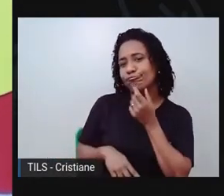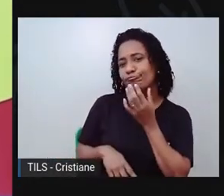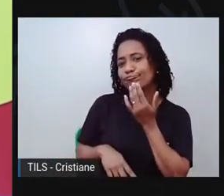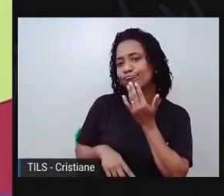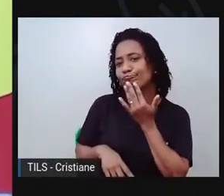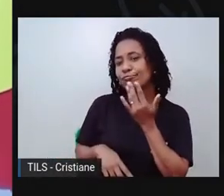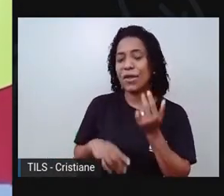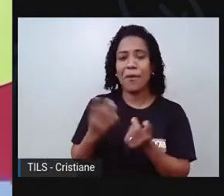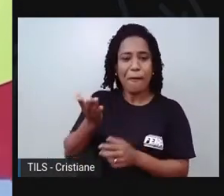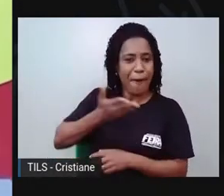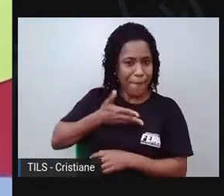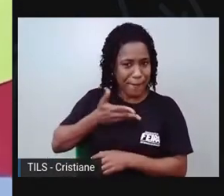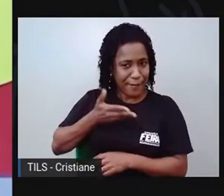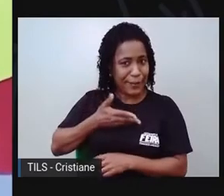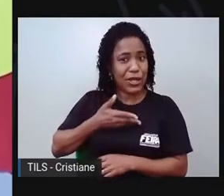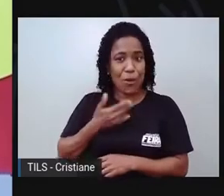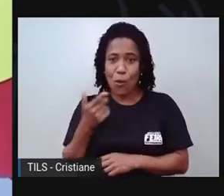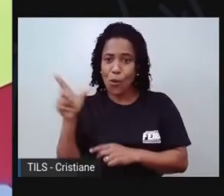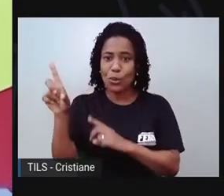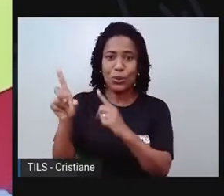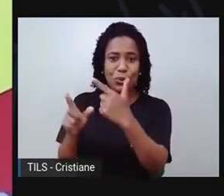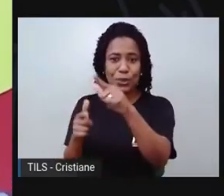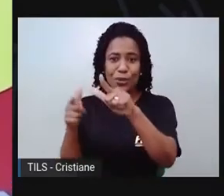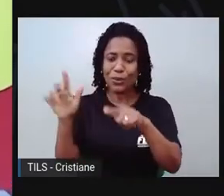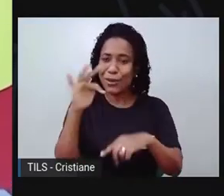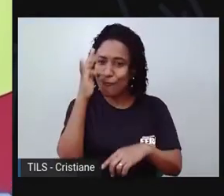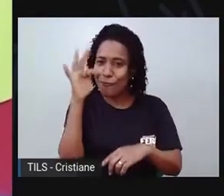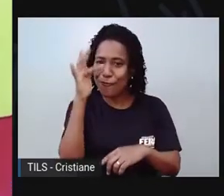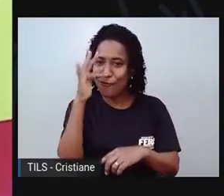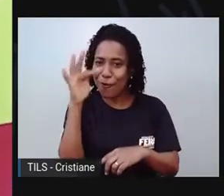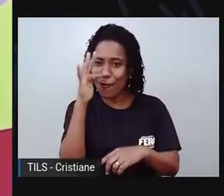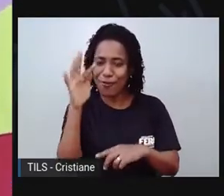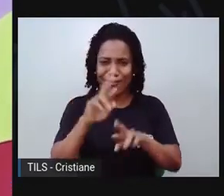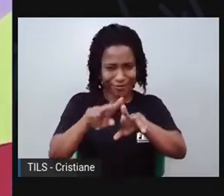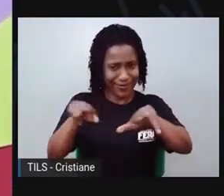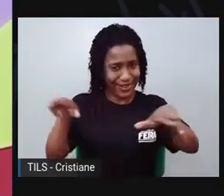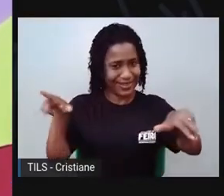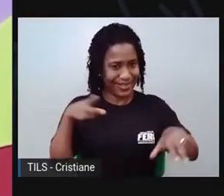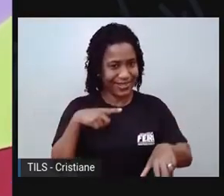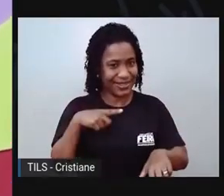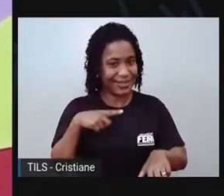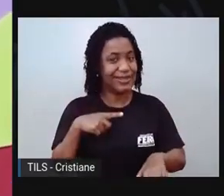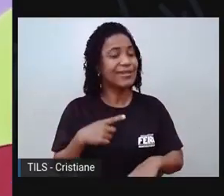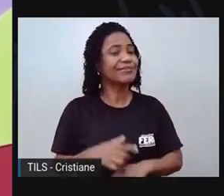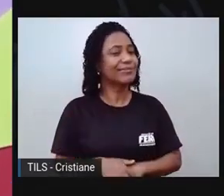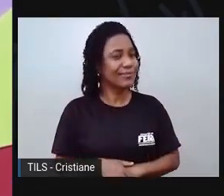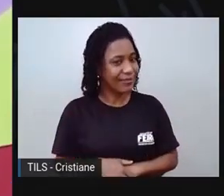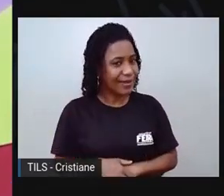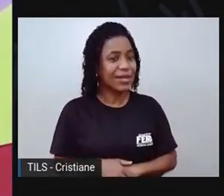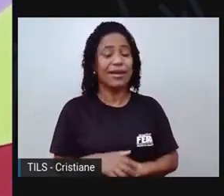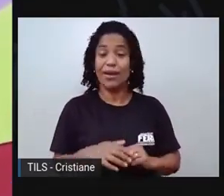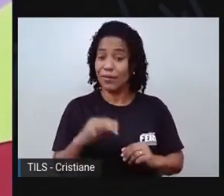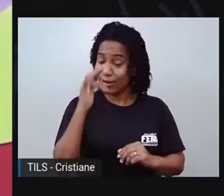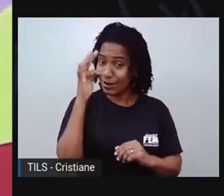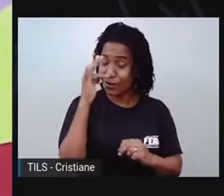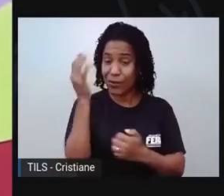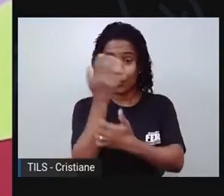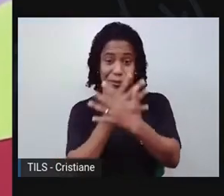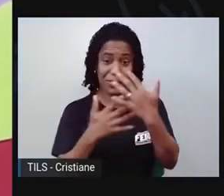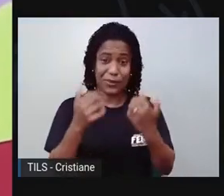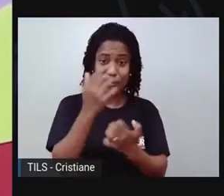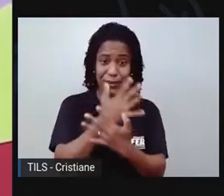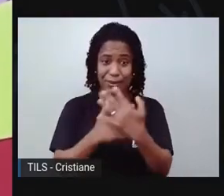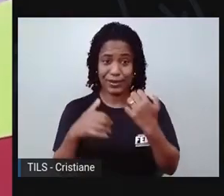flores? Ah, tem sim. Sabia, Florzinha, que enquanto você cantava, foi chegando aqui pertinho de mim